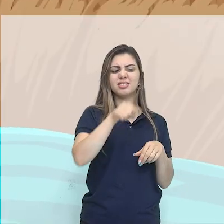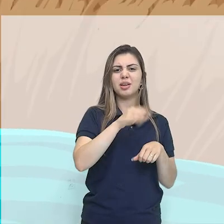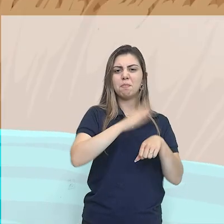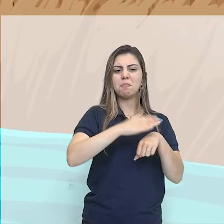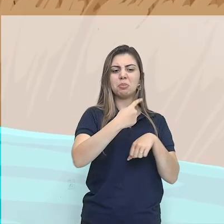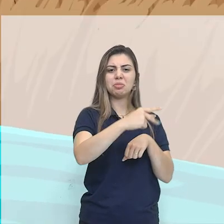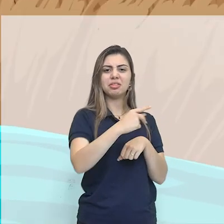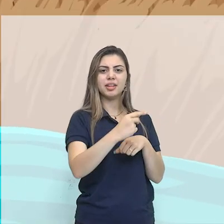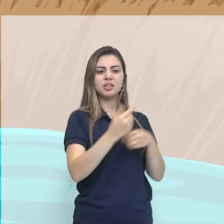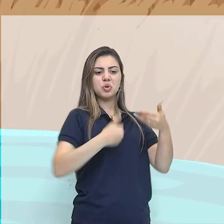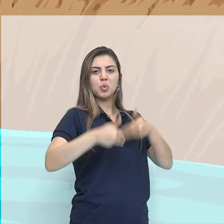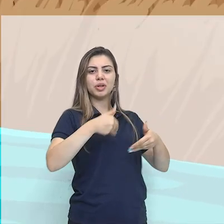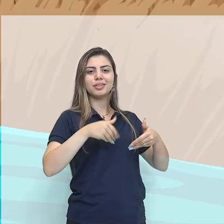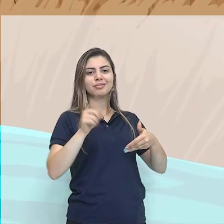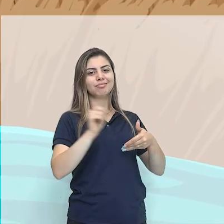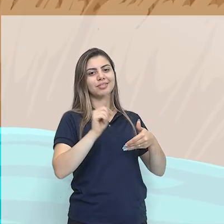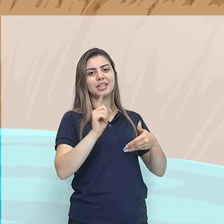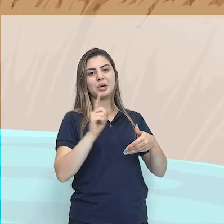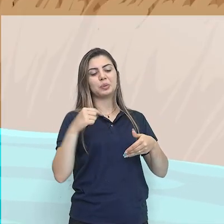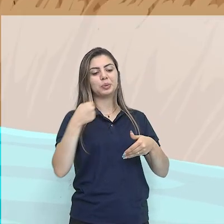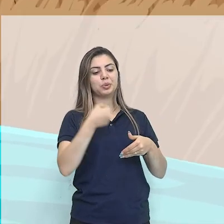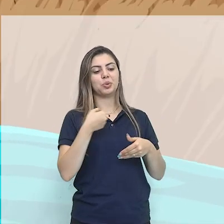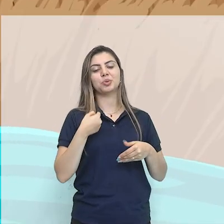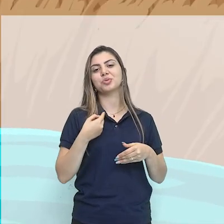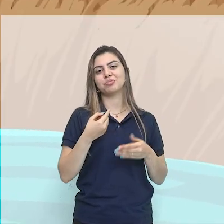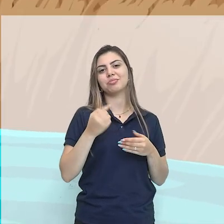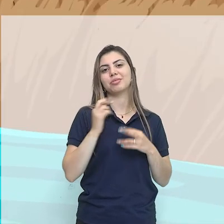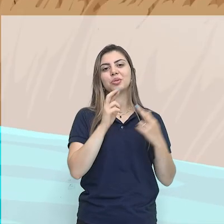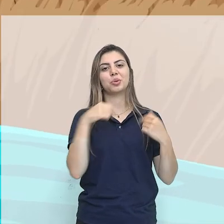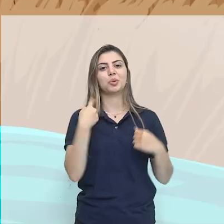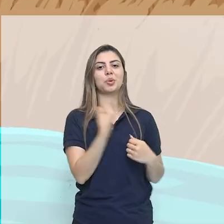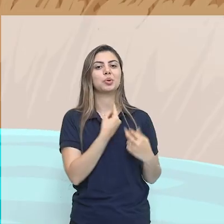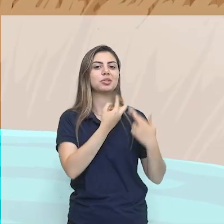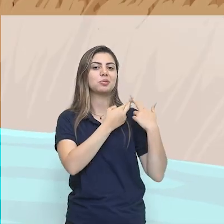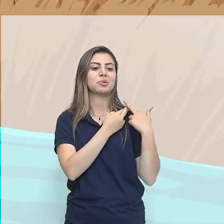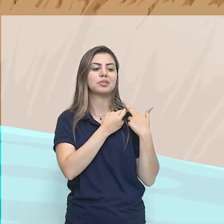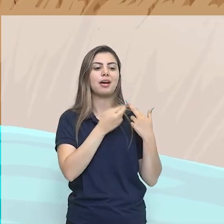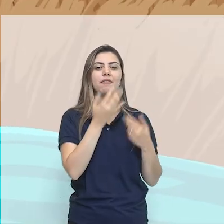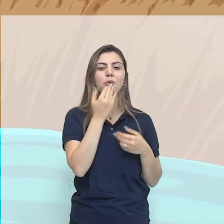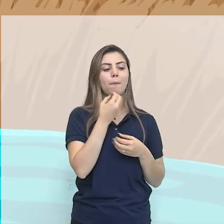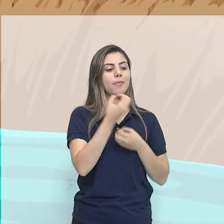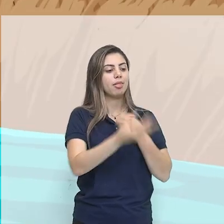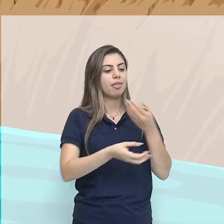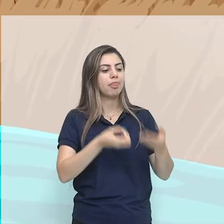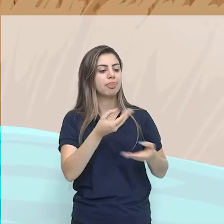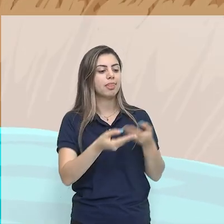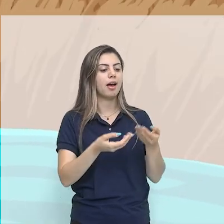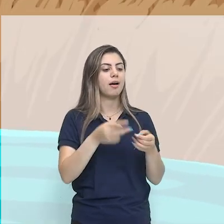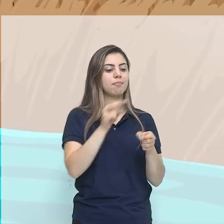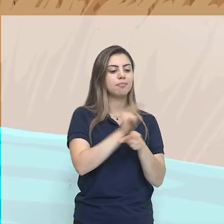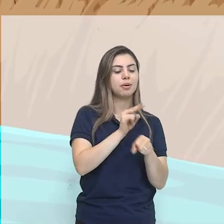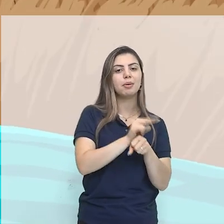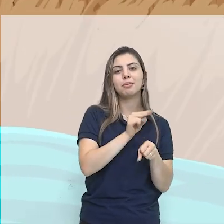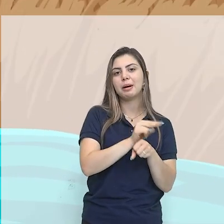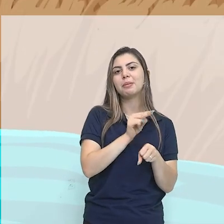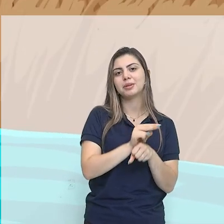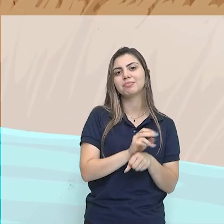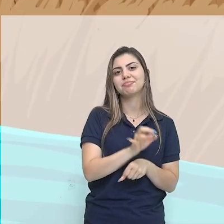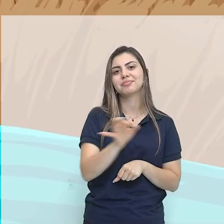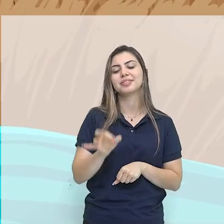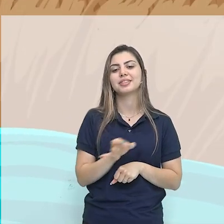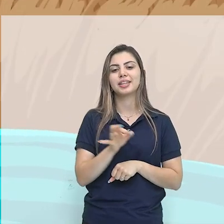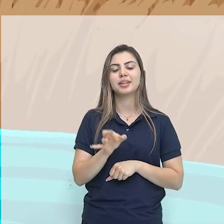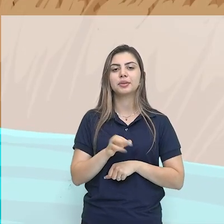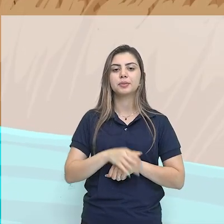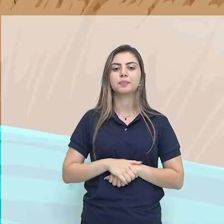da gente. Eles são o quê? Os nossos companheirinhos ali. Mas eu que dou a comidinha dele, faço a minha e faço também